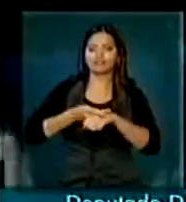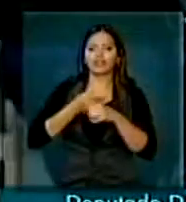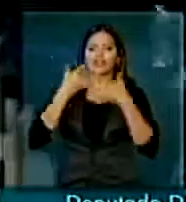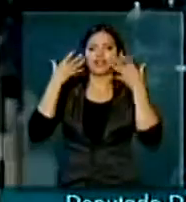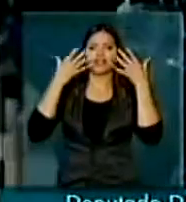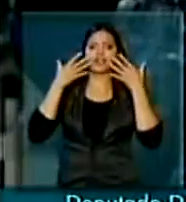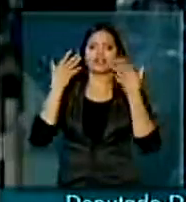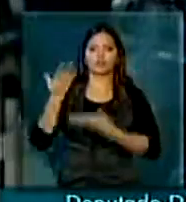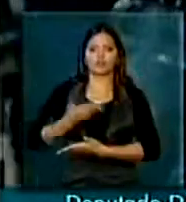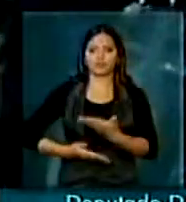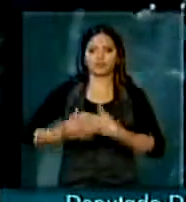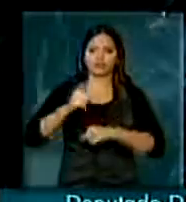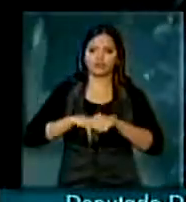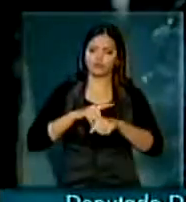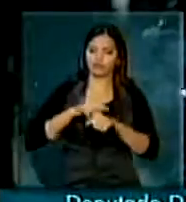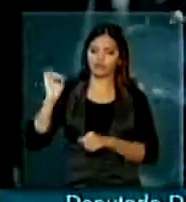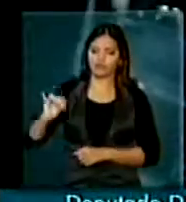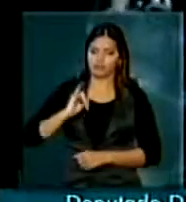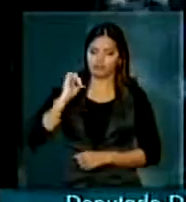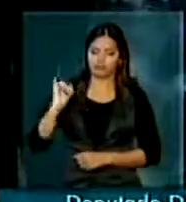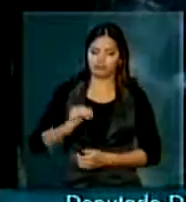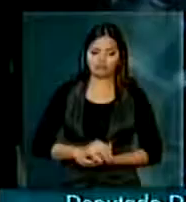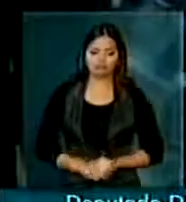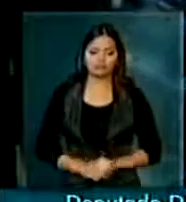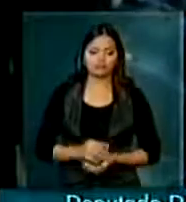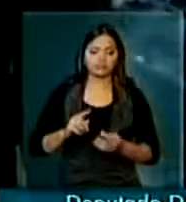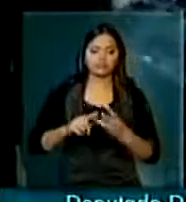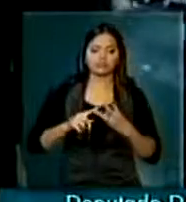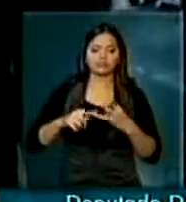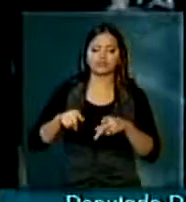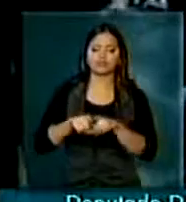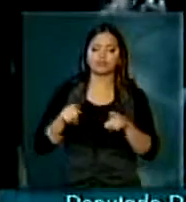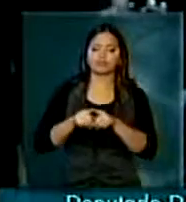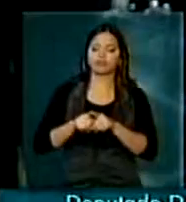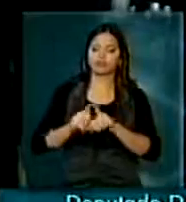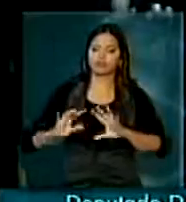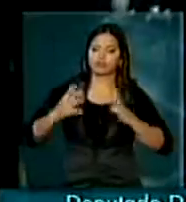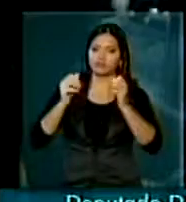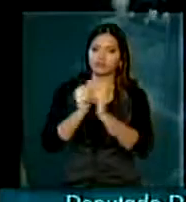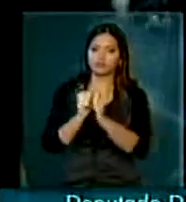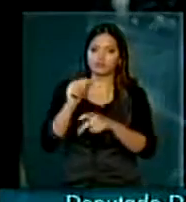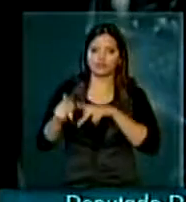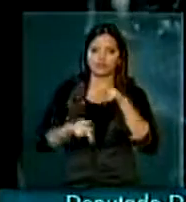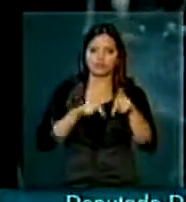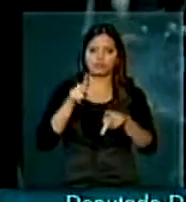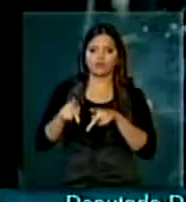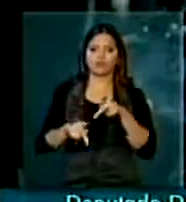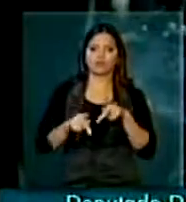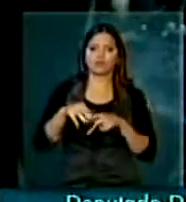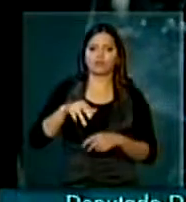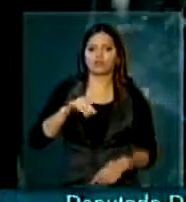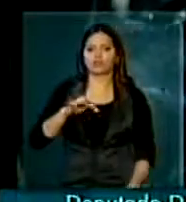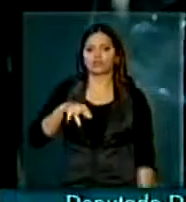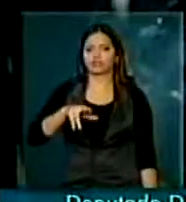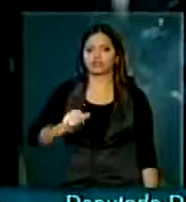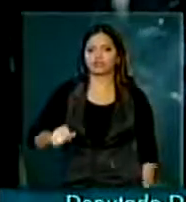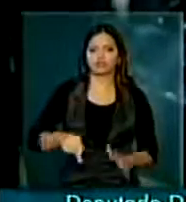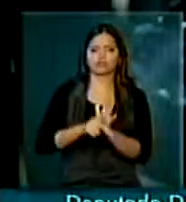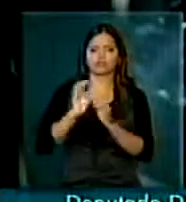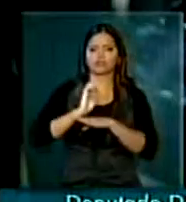registro é comemorando junto com o povo de Matina os 21 anos de emancipação do município de Matina na